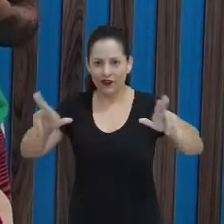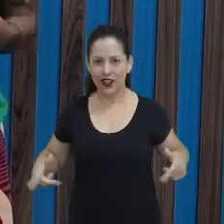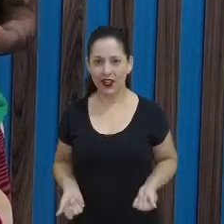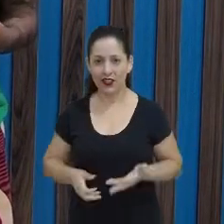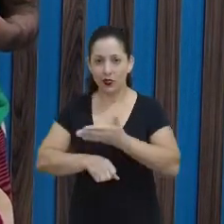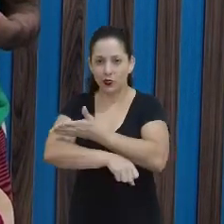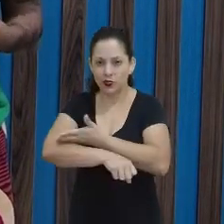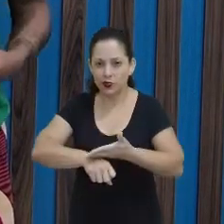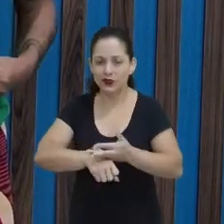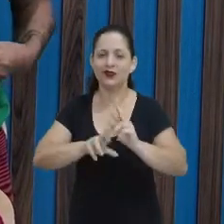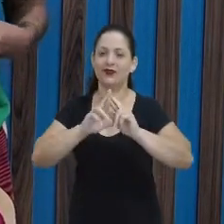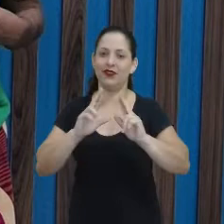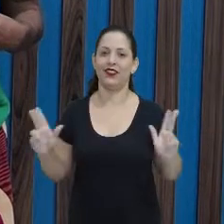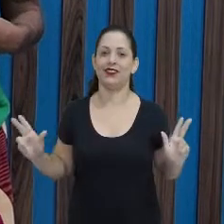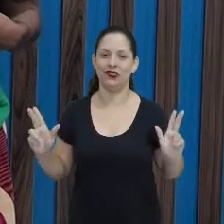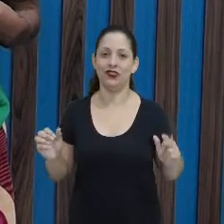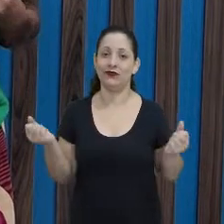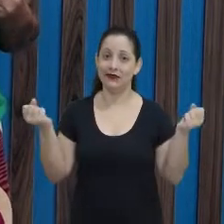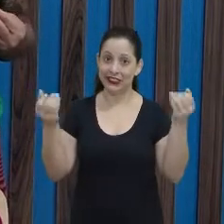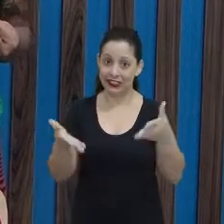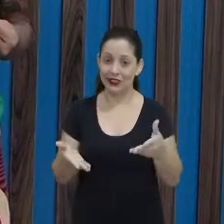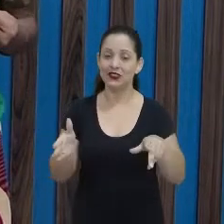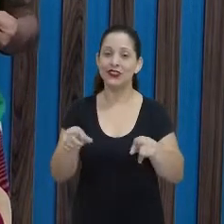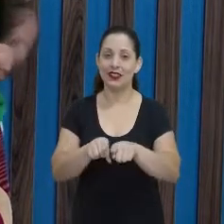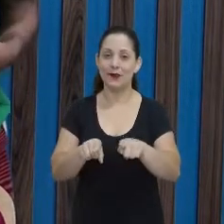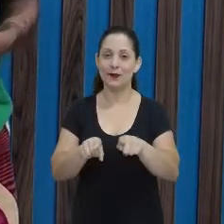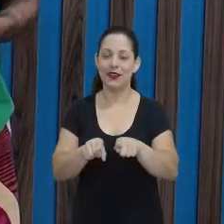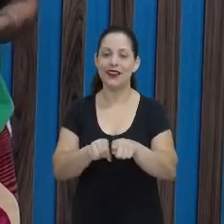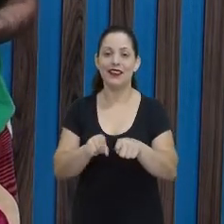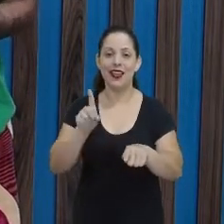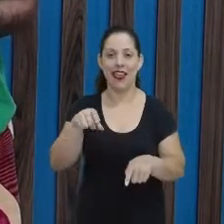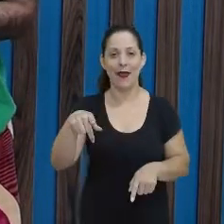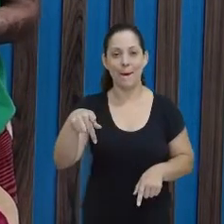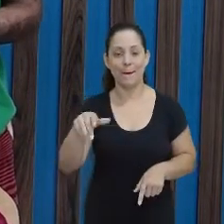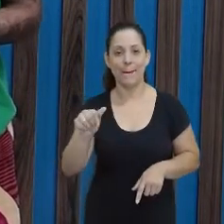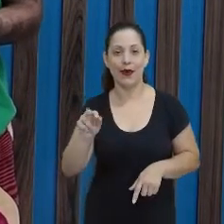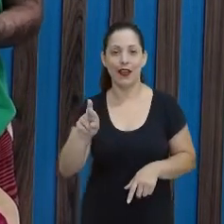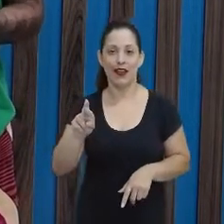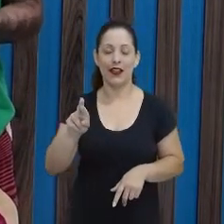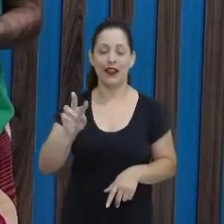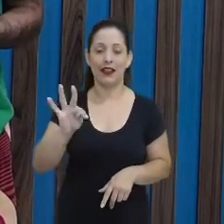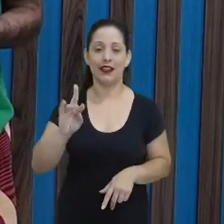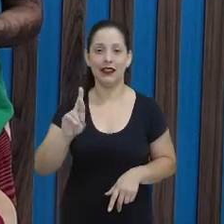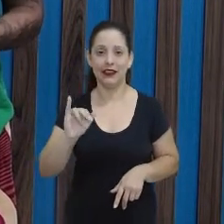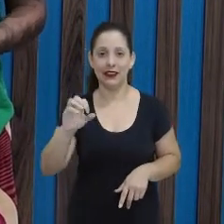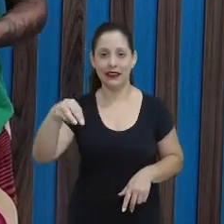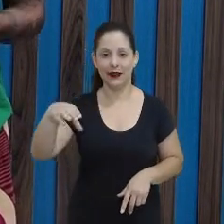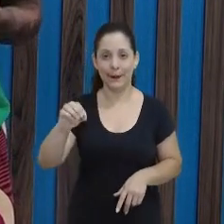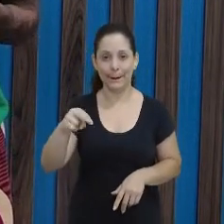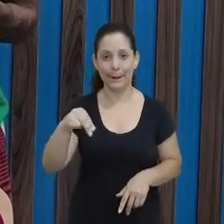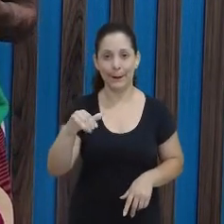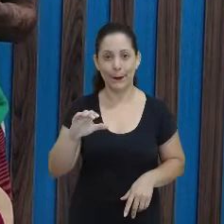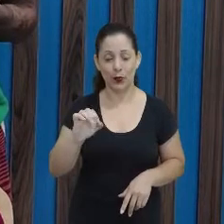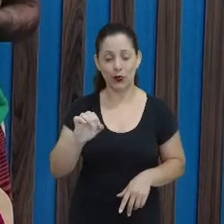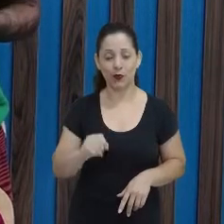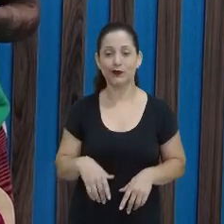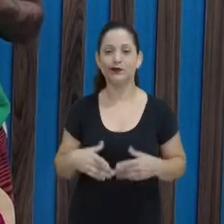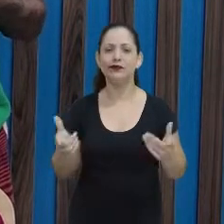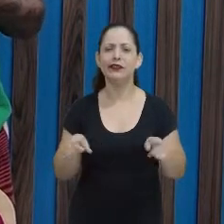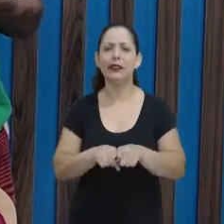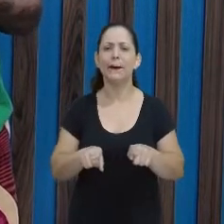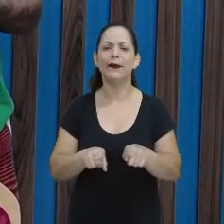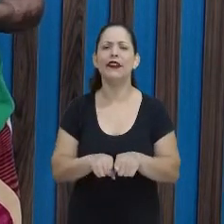é um patrimônio, está contando a história. E material é justamente isso, são os saberes. Saberes do